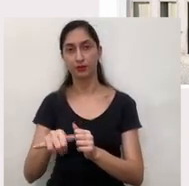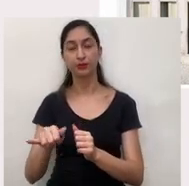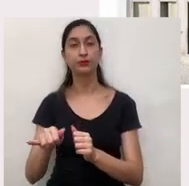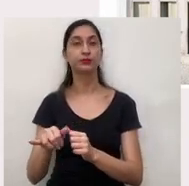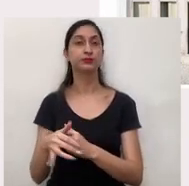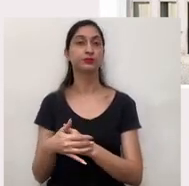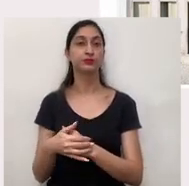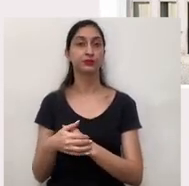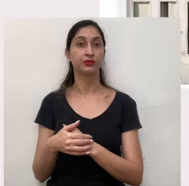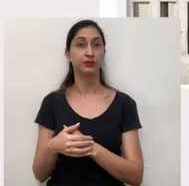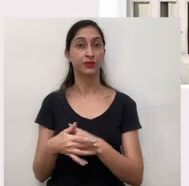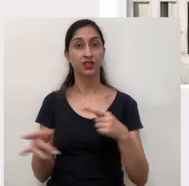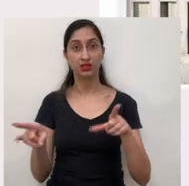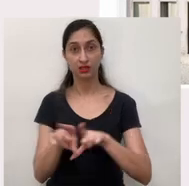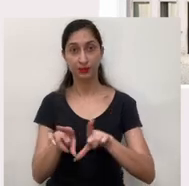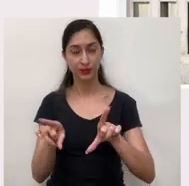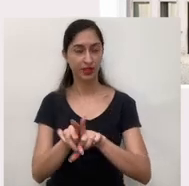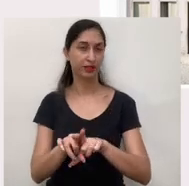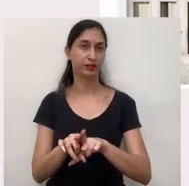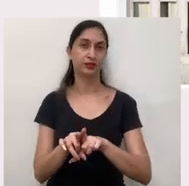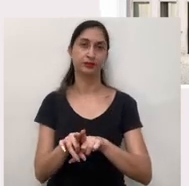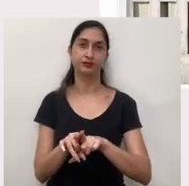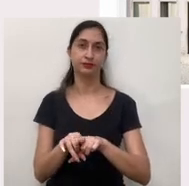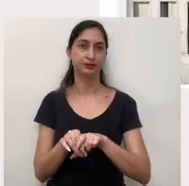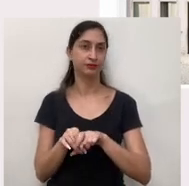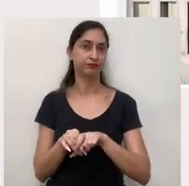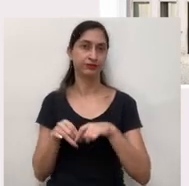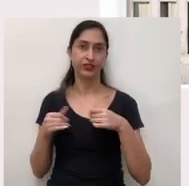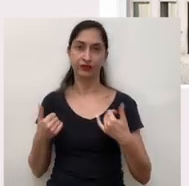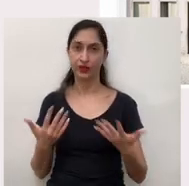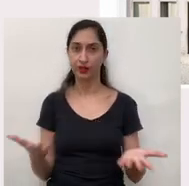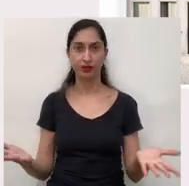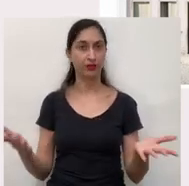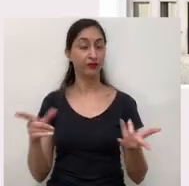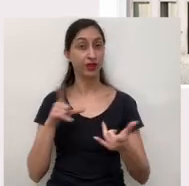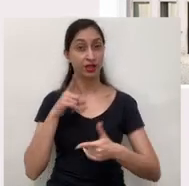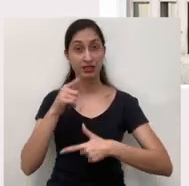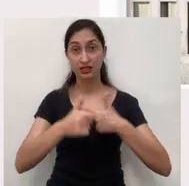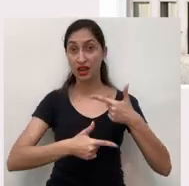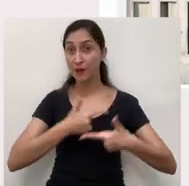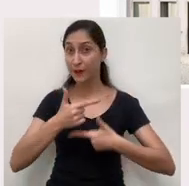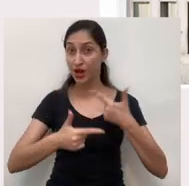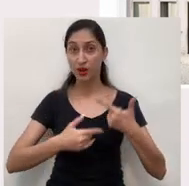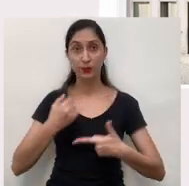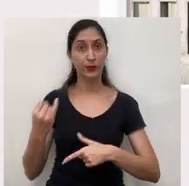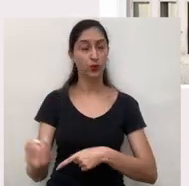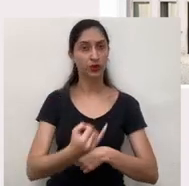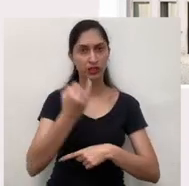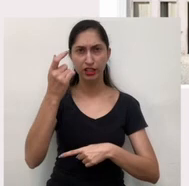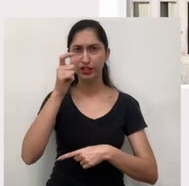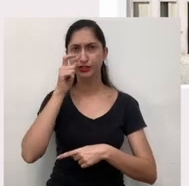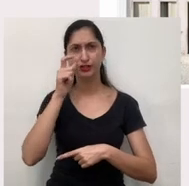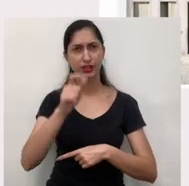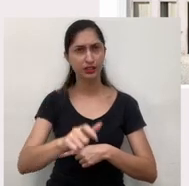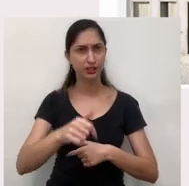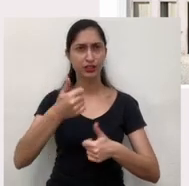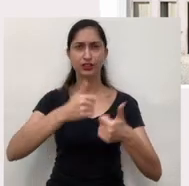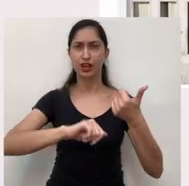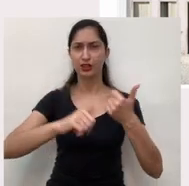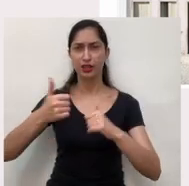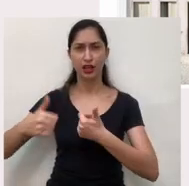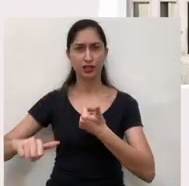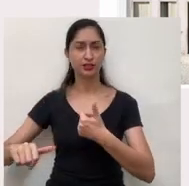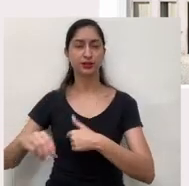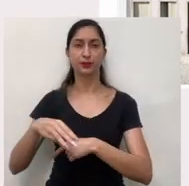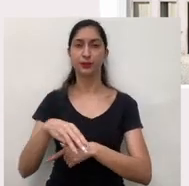e também, enfim, fizeram um trabalho muito importante, interessante, de análise